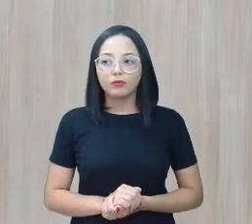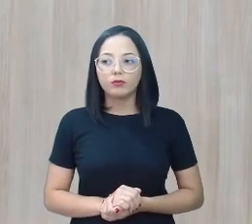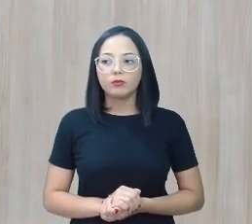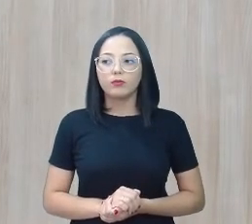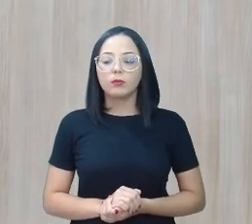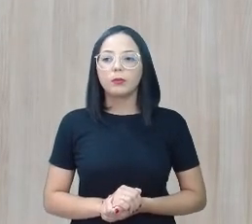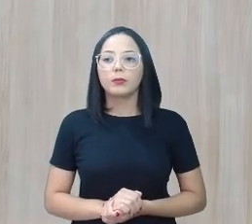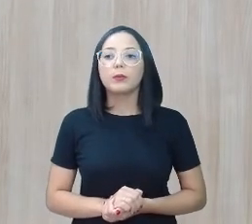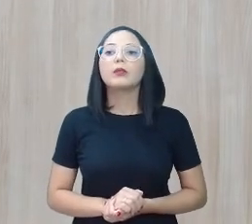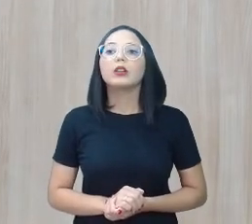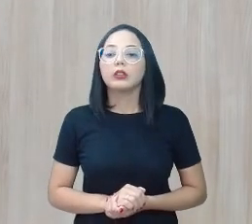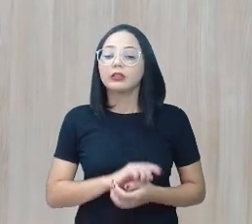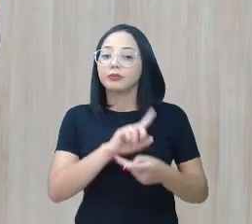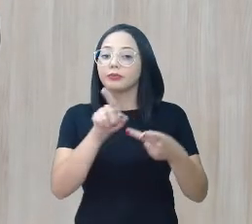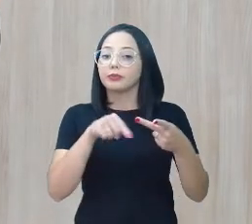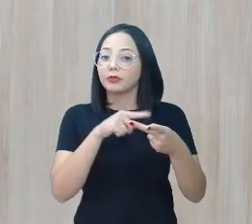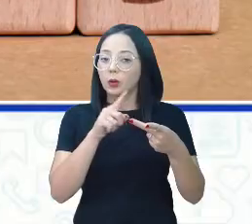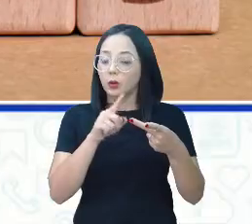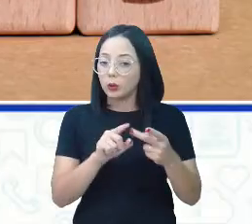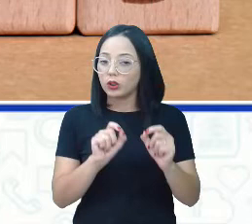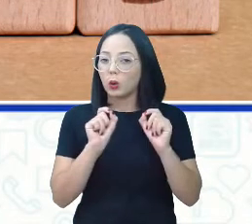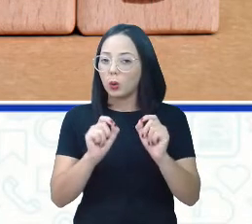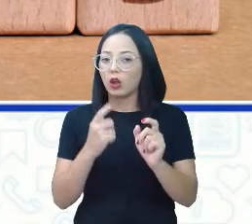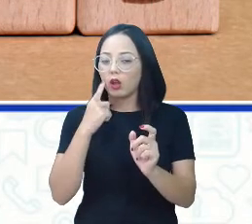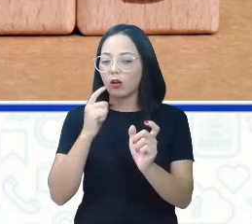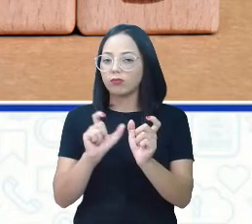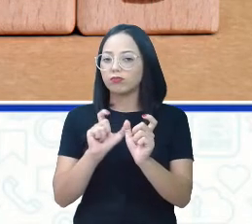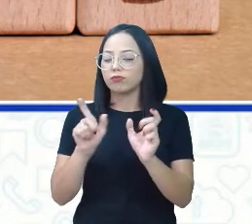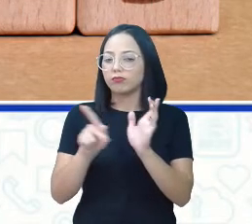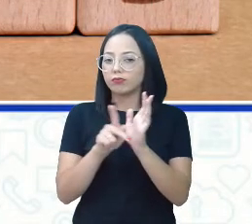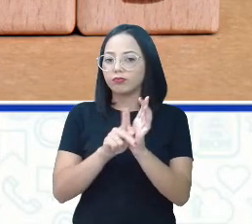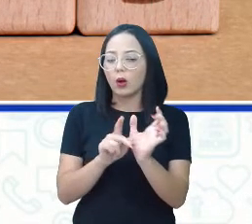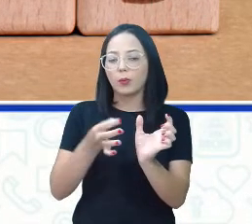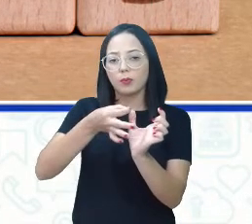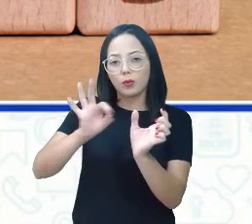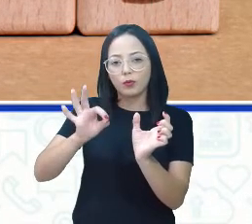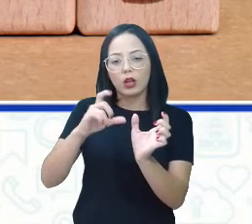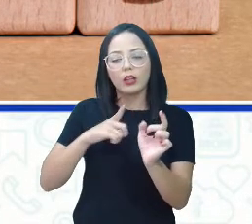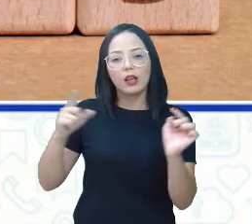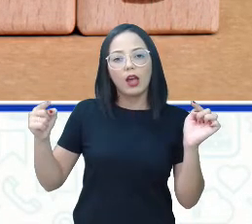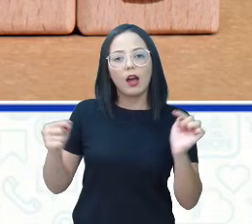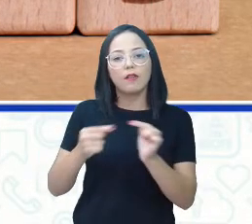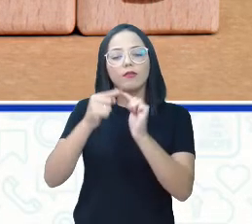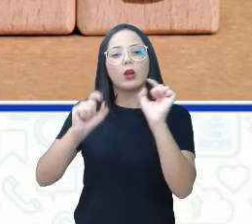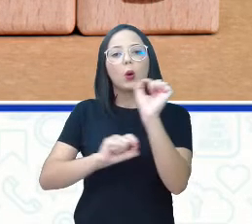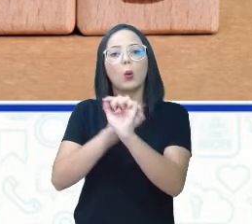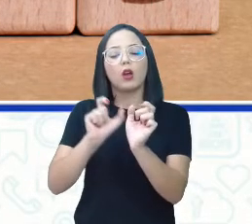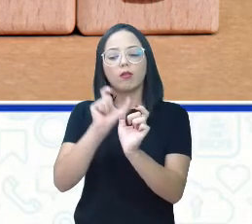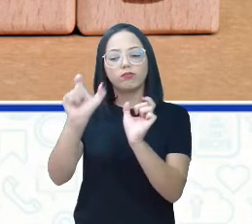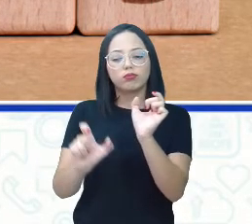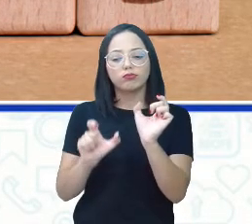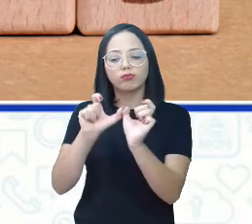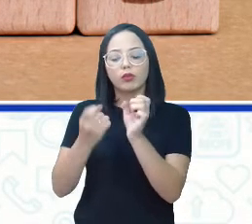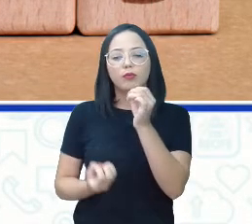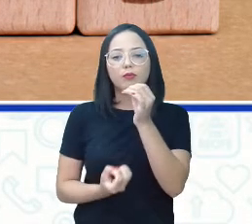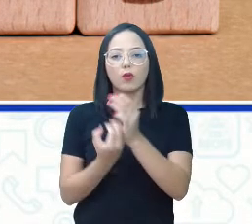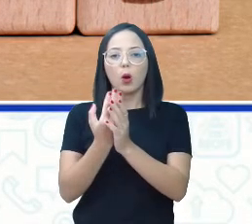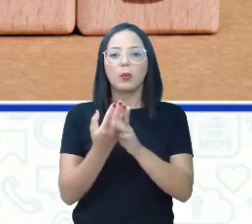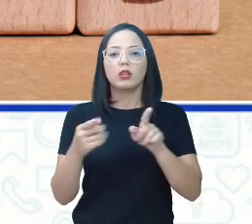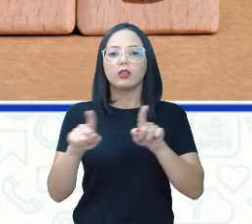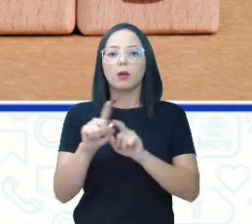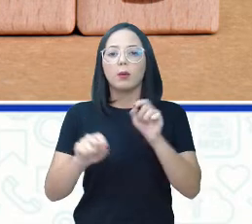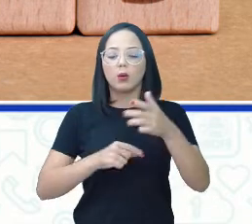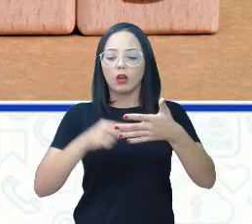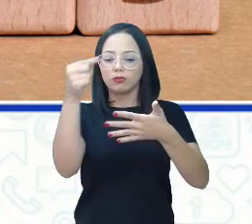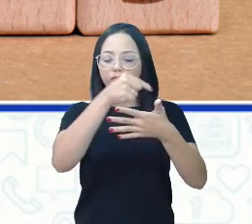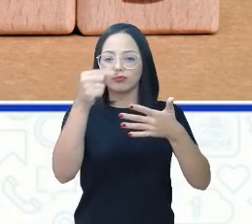pronunciado. E o nível morfológico, que é aquele que tem a ver com a formação e as flexões